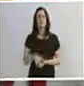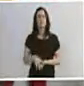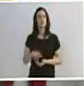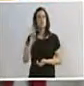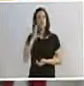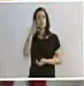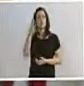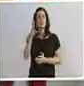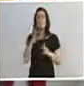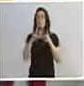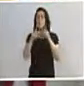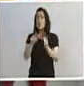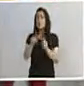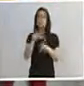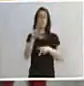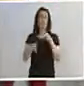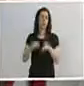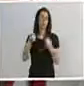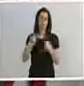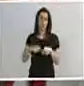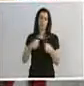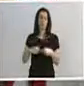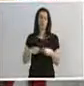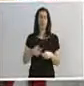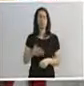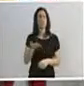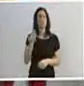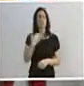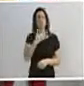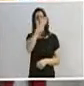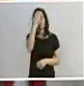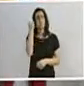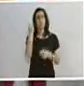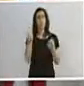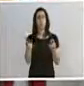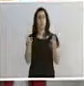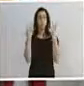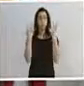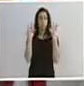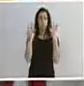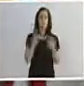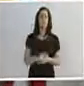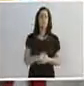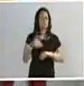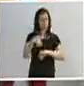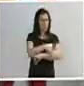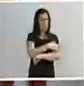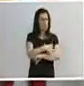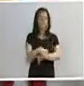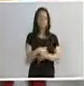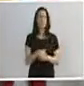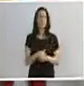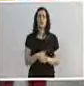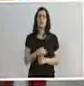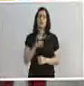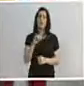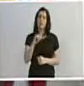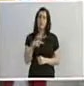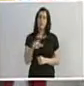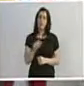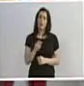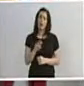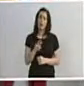tudo aquilo que a gente precisa e que ficou esquecido, e muitas vezes, vereador Vanderlei, a Rua Irapuru, o povo lá muitas vezes foi enganado. E